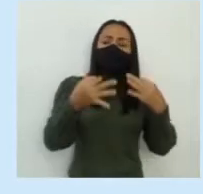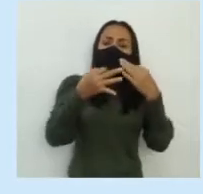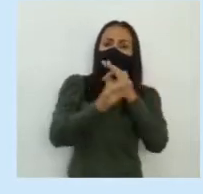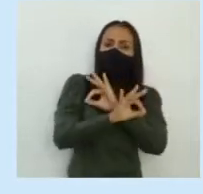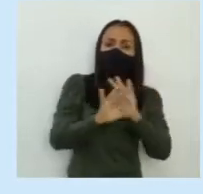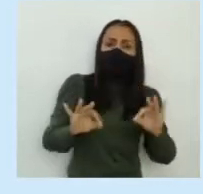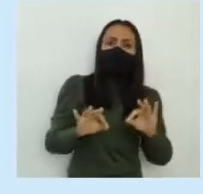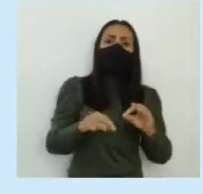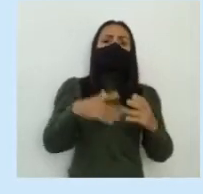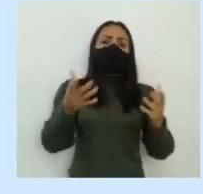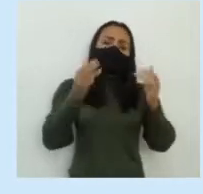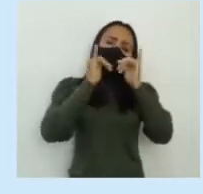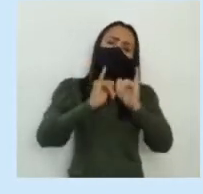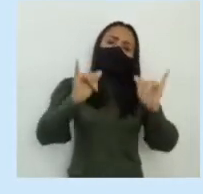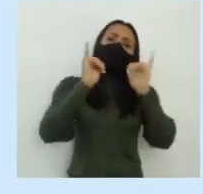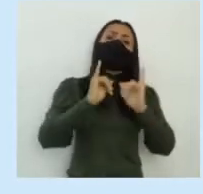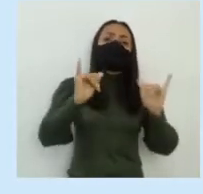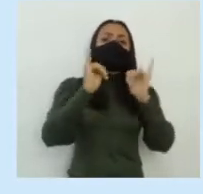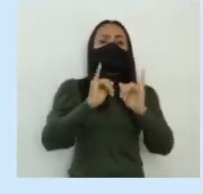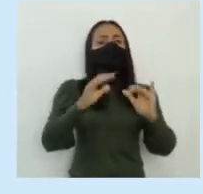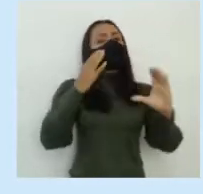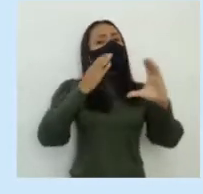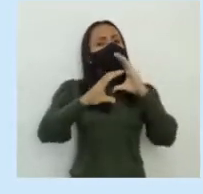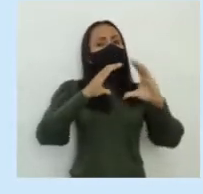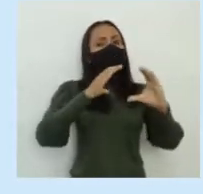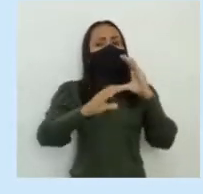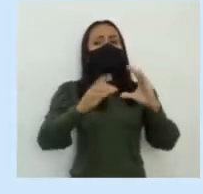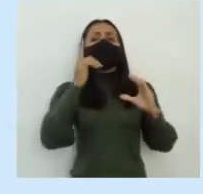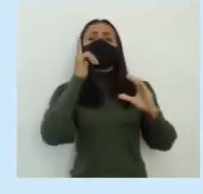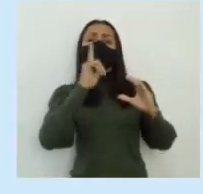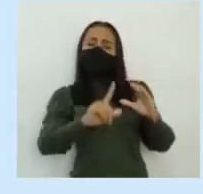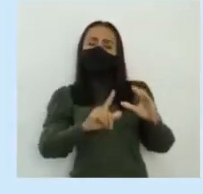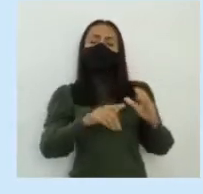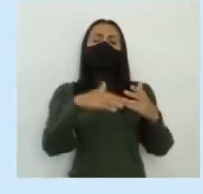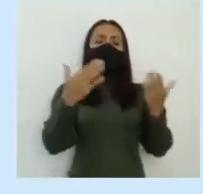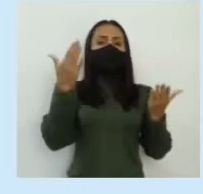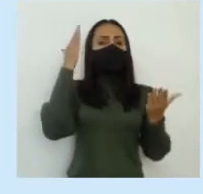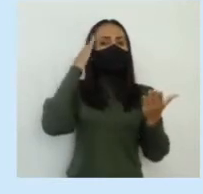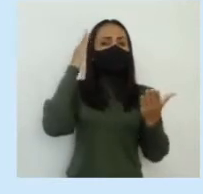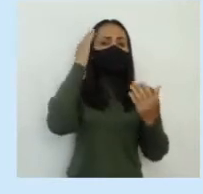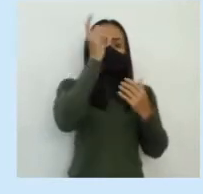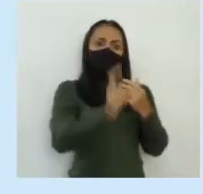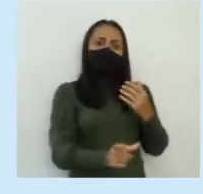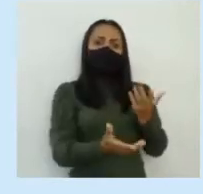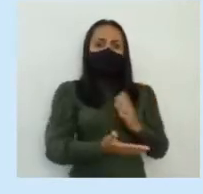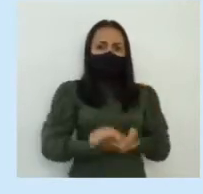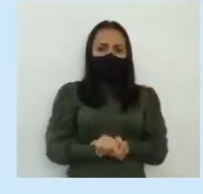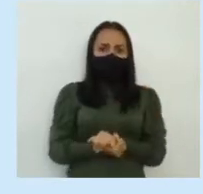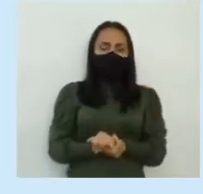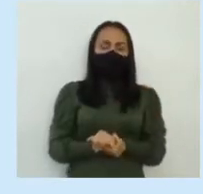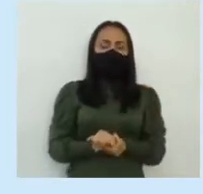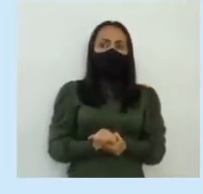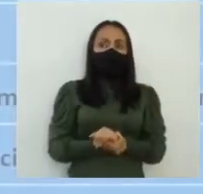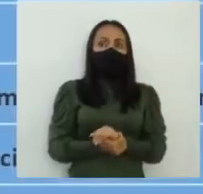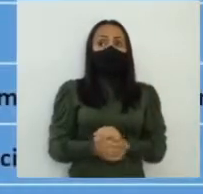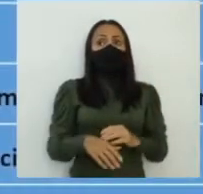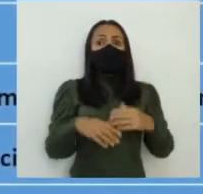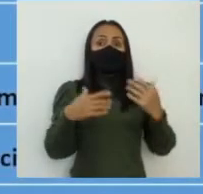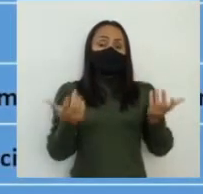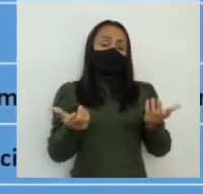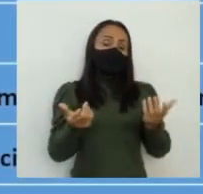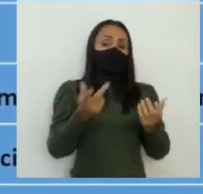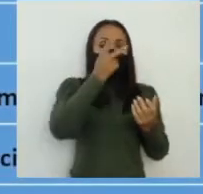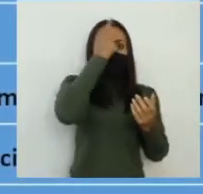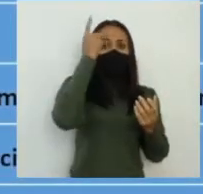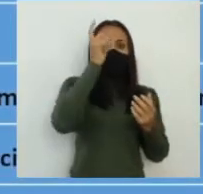canal informacional, eu consegui comunicar, eu consegui realmente que ele entenda o que eu estou querendo dele. Outra coisa, o destinatário ele vai